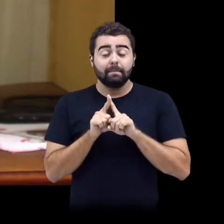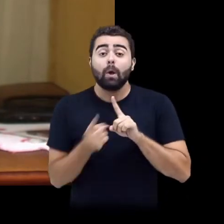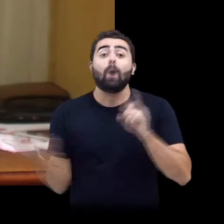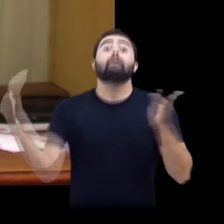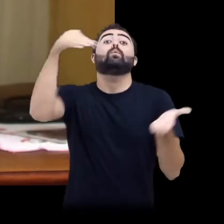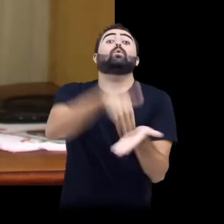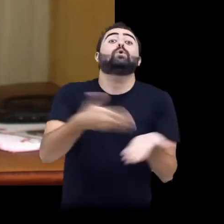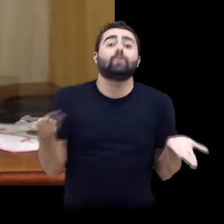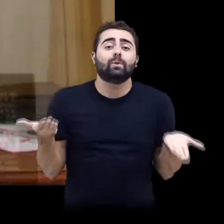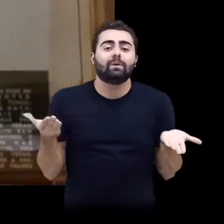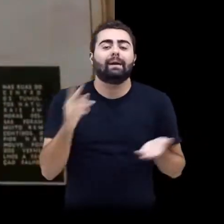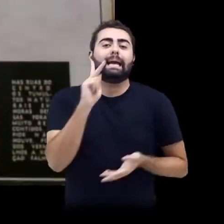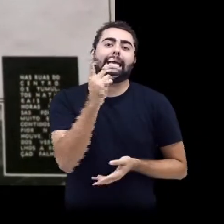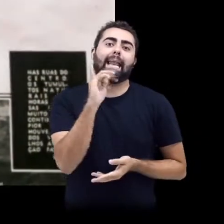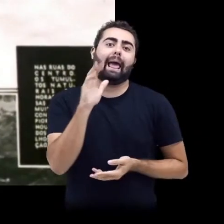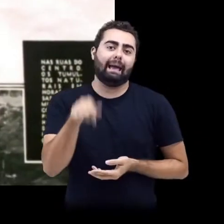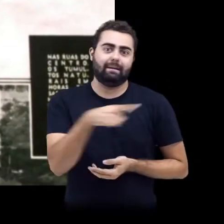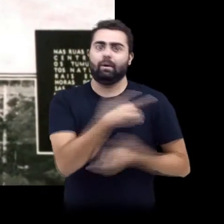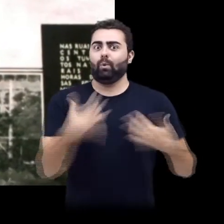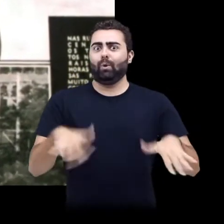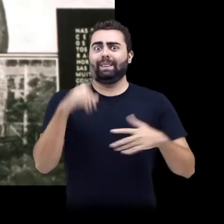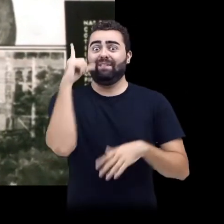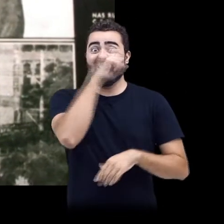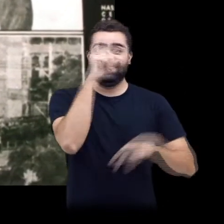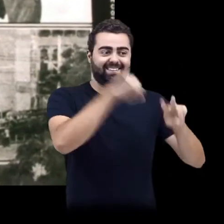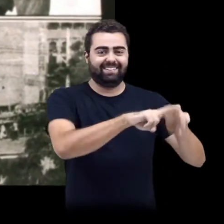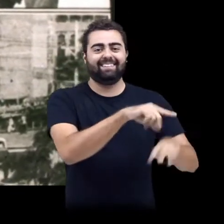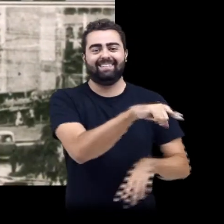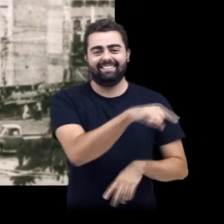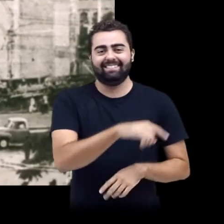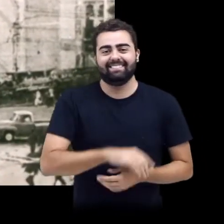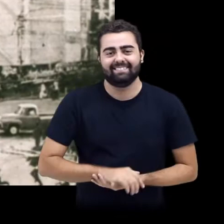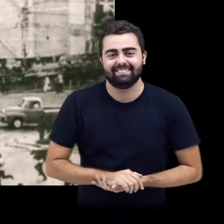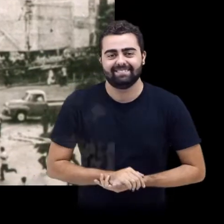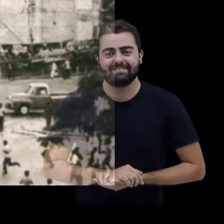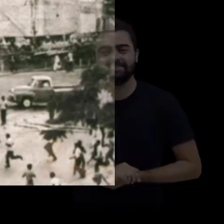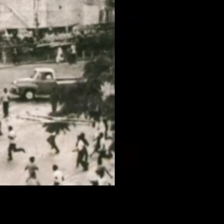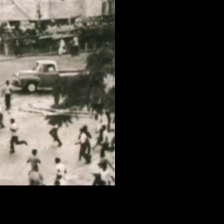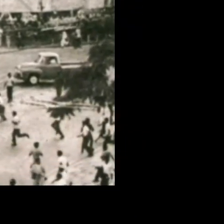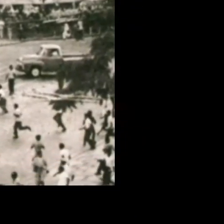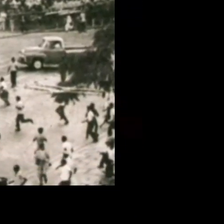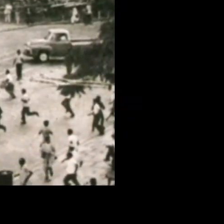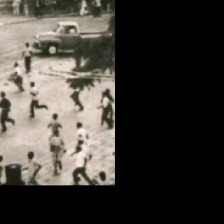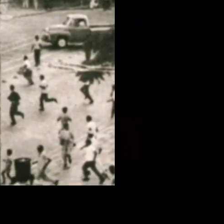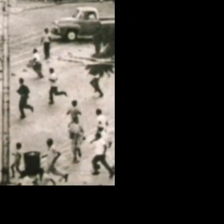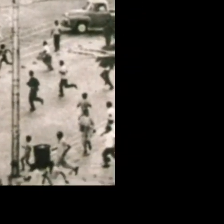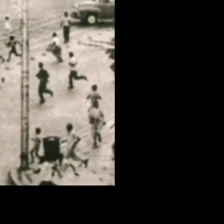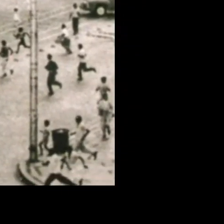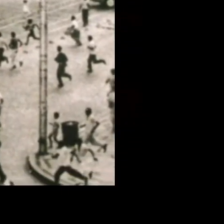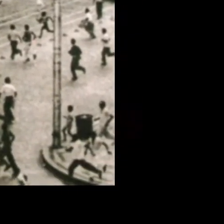para dar conta de Irã. Câmera desliza pela folha da revista mostrando fotos de